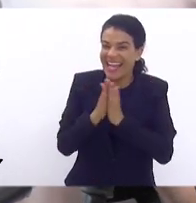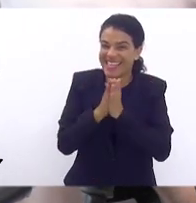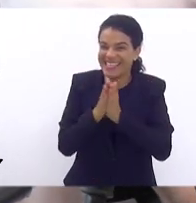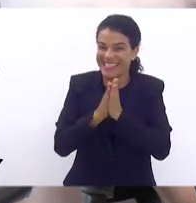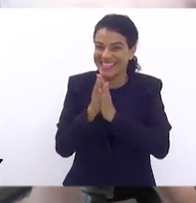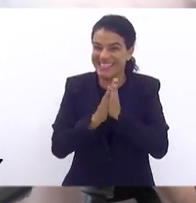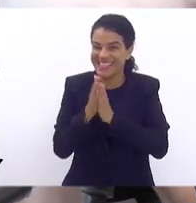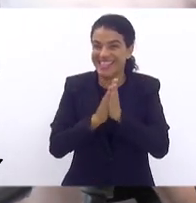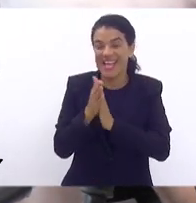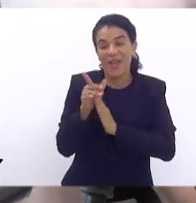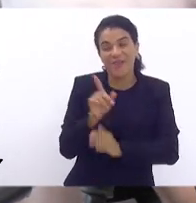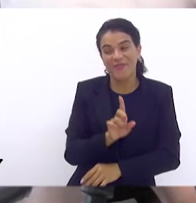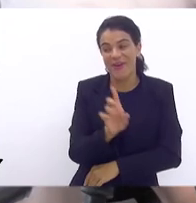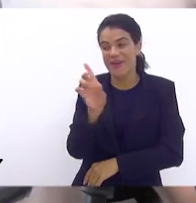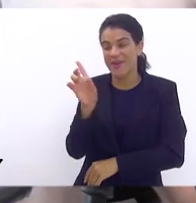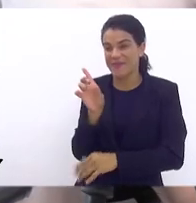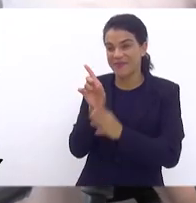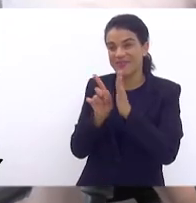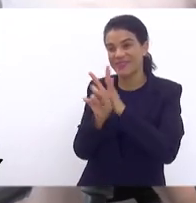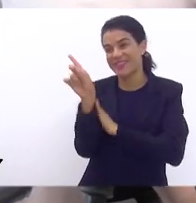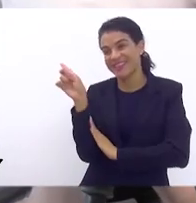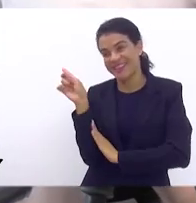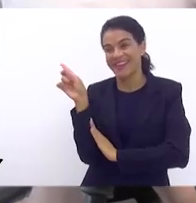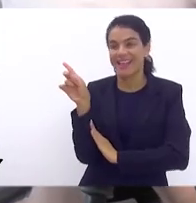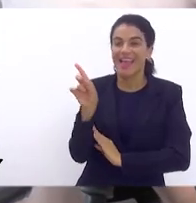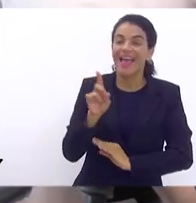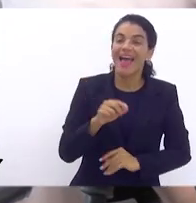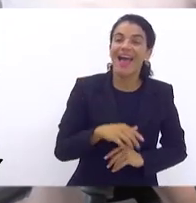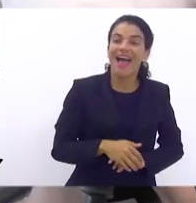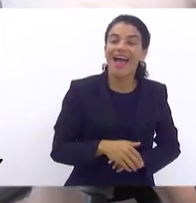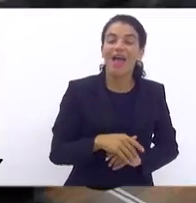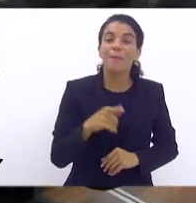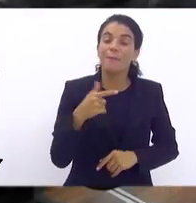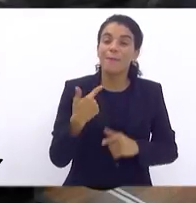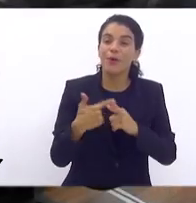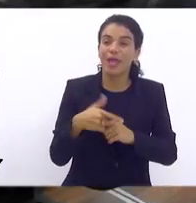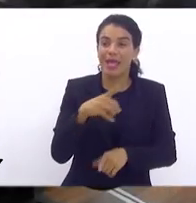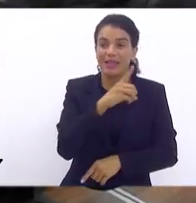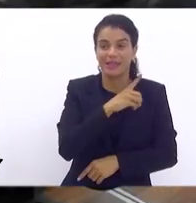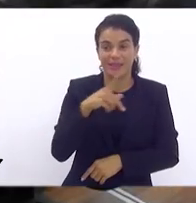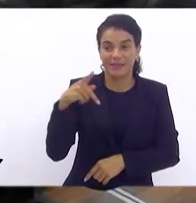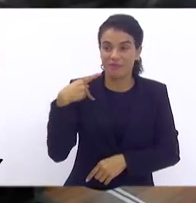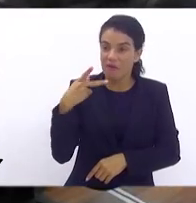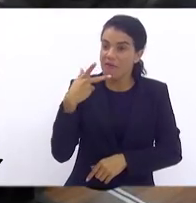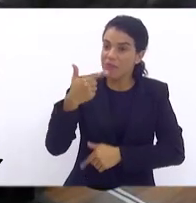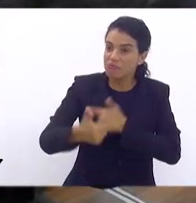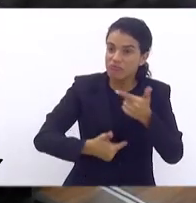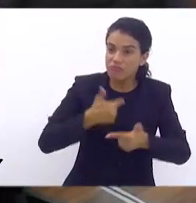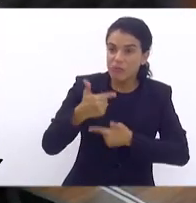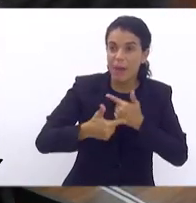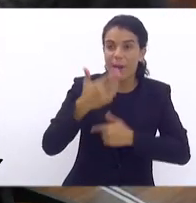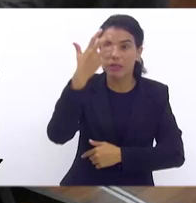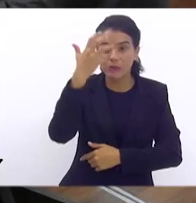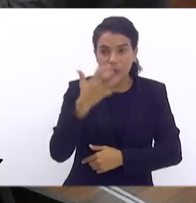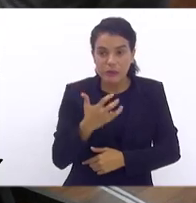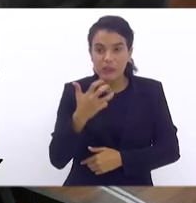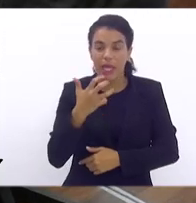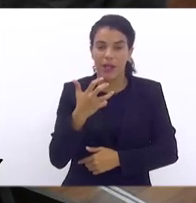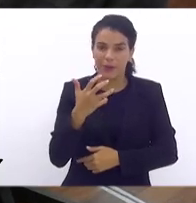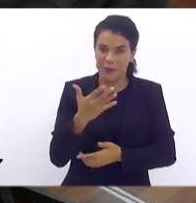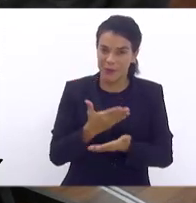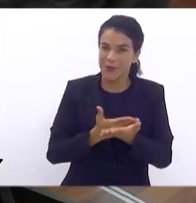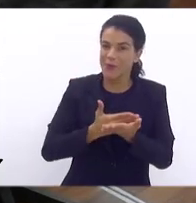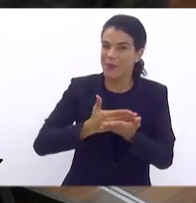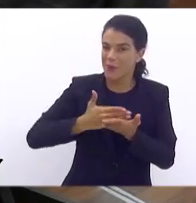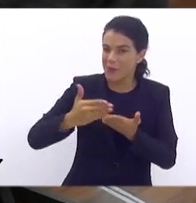aqui para nossa encarregada de dados que a defensoria faz um trabalho muito sério com já desde o início da